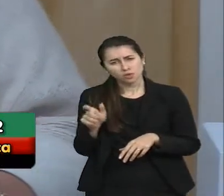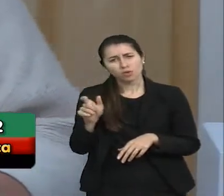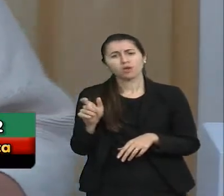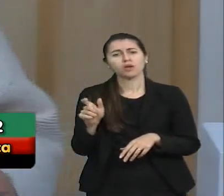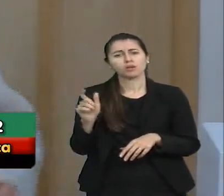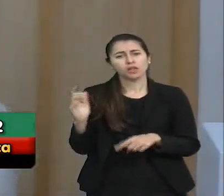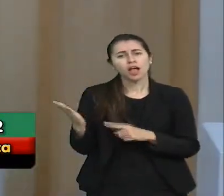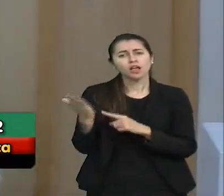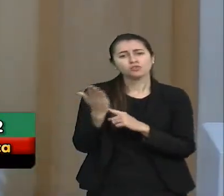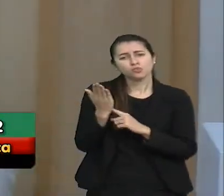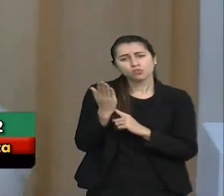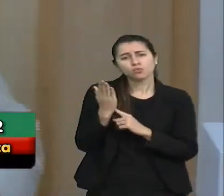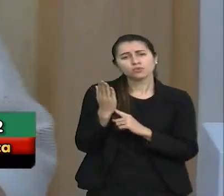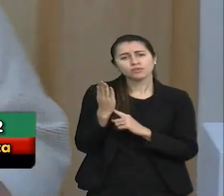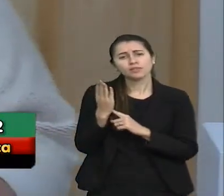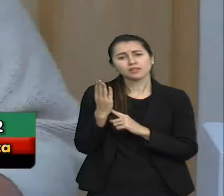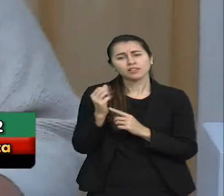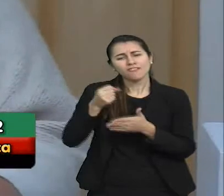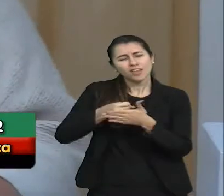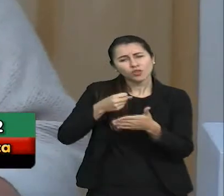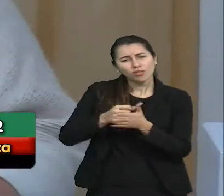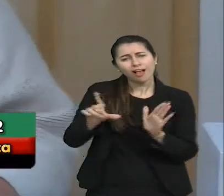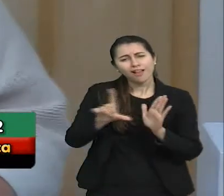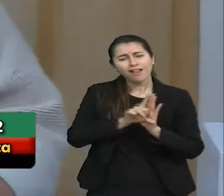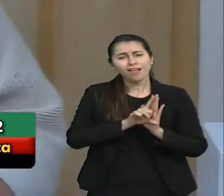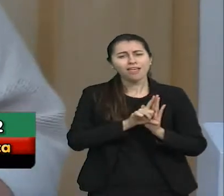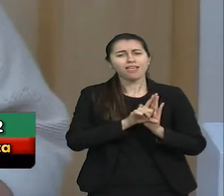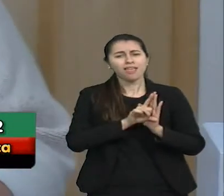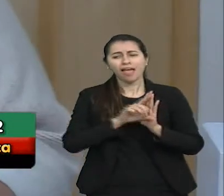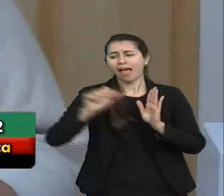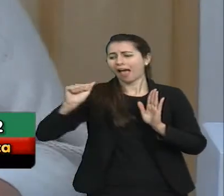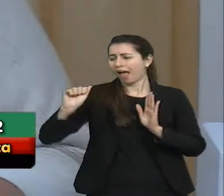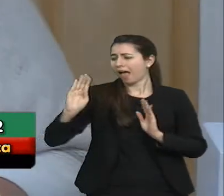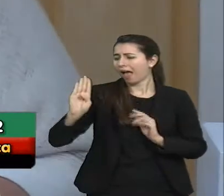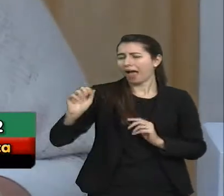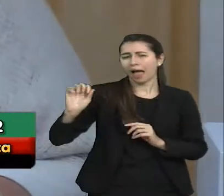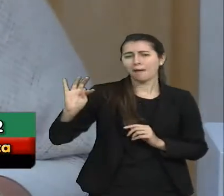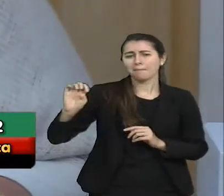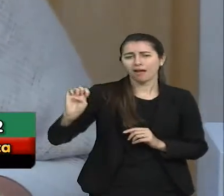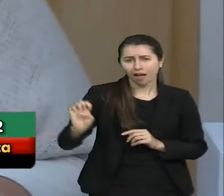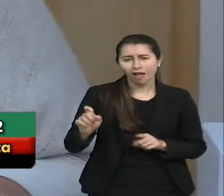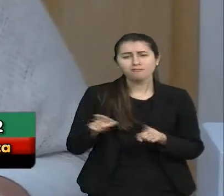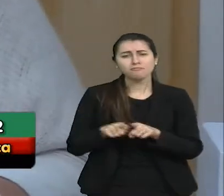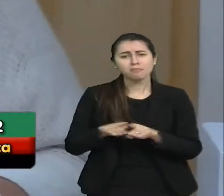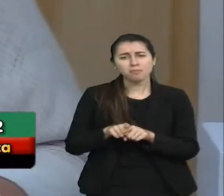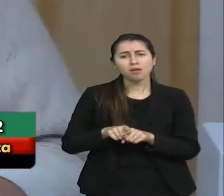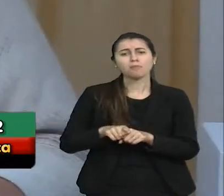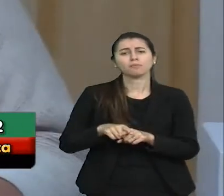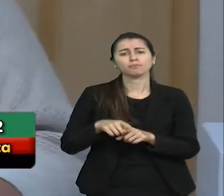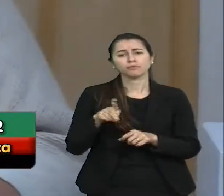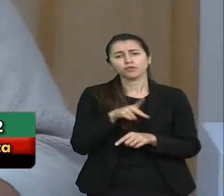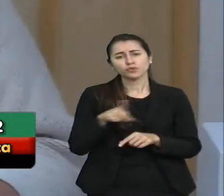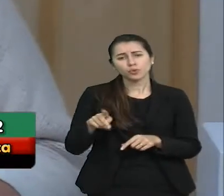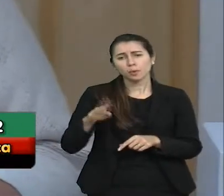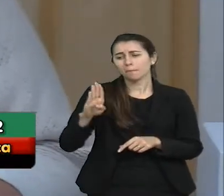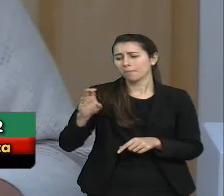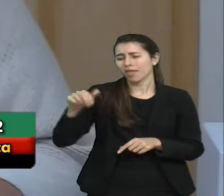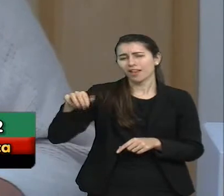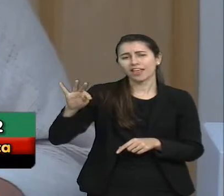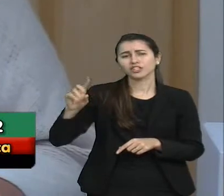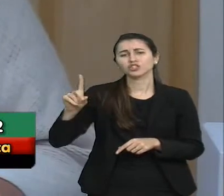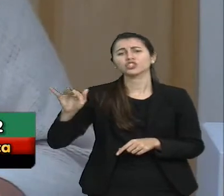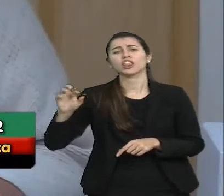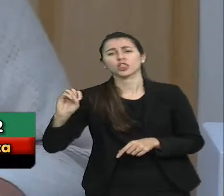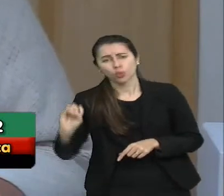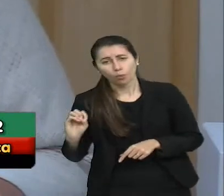lei do abate, né, Zazi? E professor Benedito Prezia, quem não conhece, Benedito Prezia é um doutor que criou